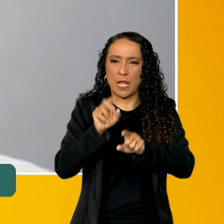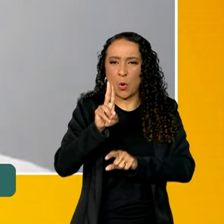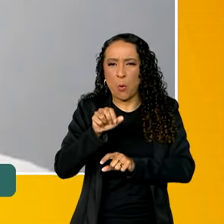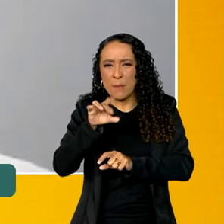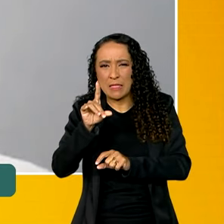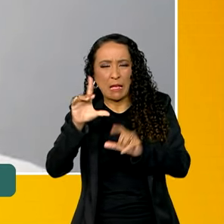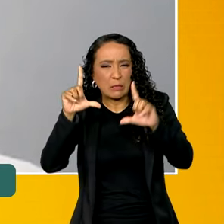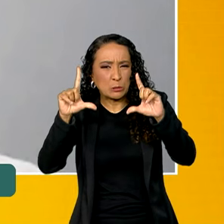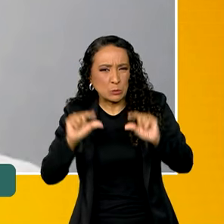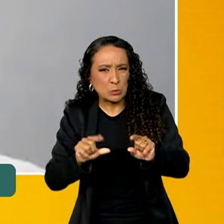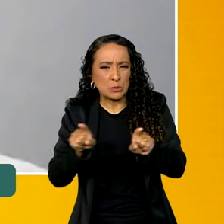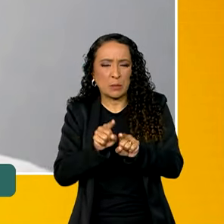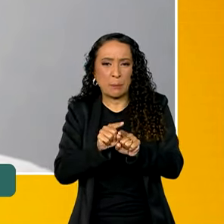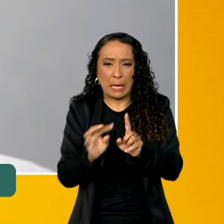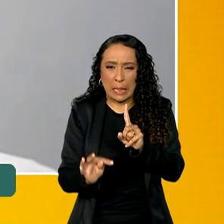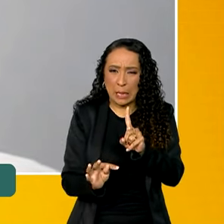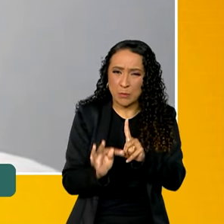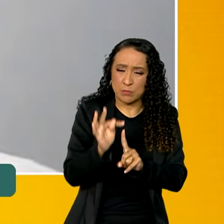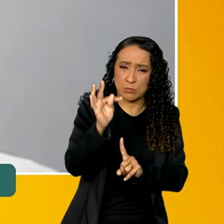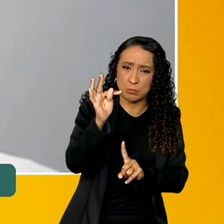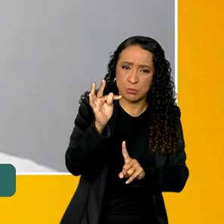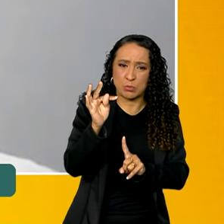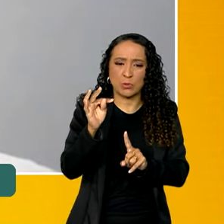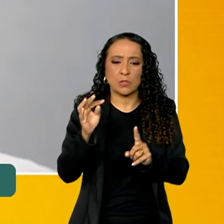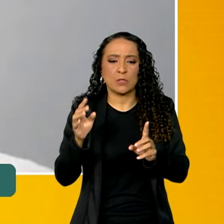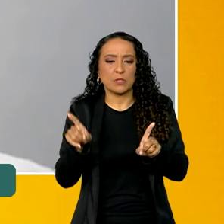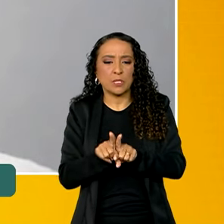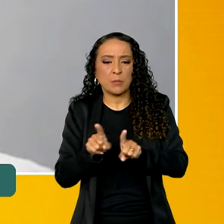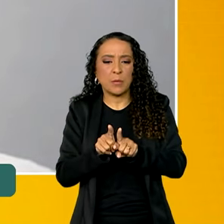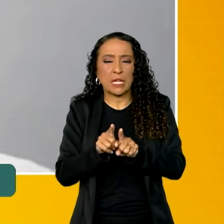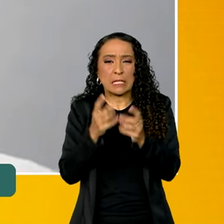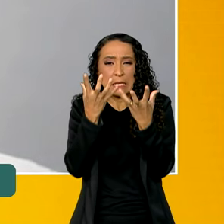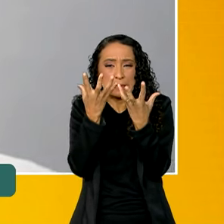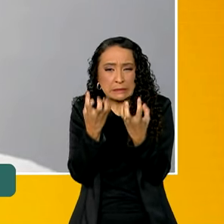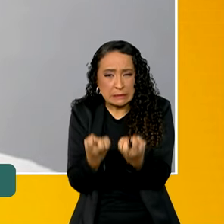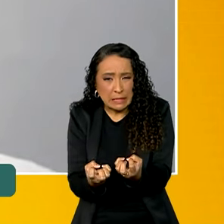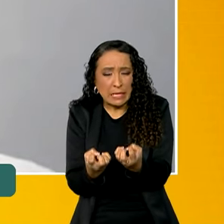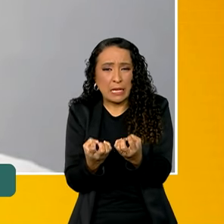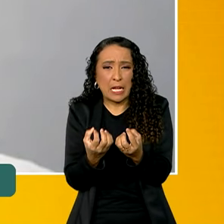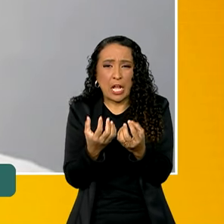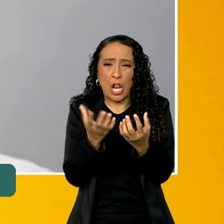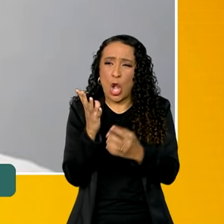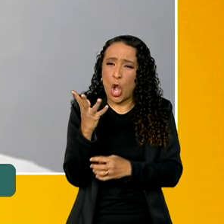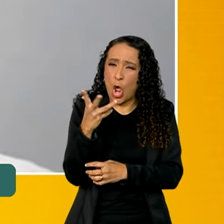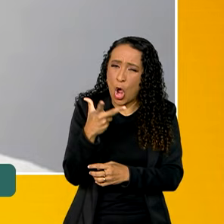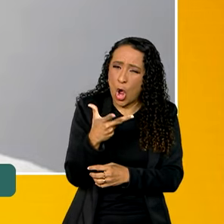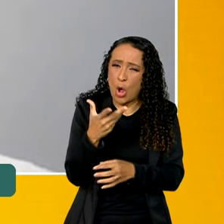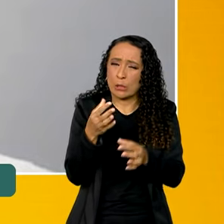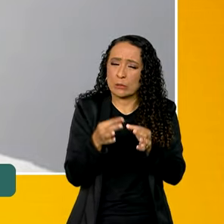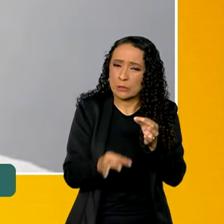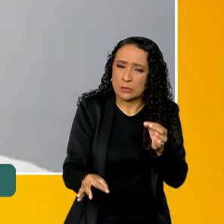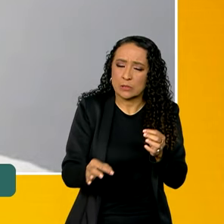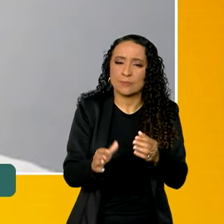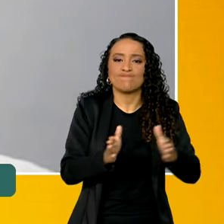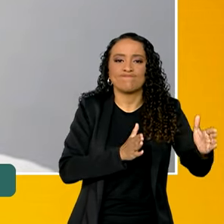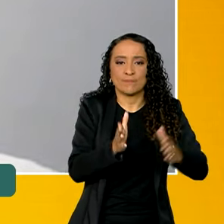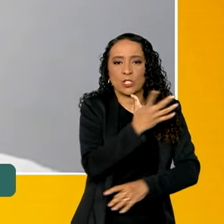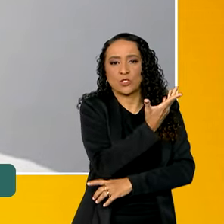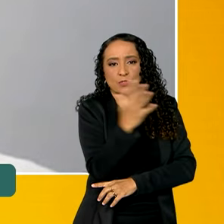umidade, elevadíssimas temperaturas, uma prolongada estiagem torna partes da floresta